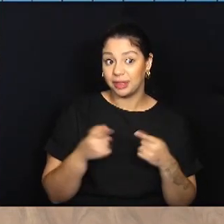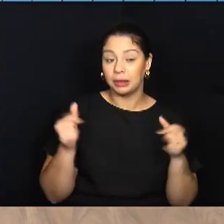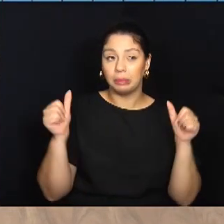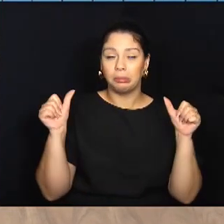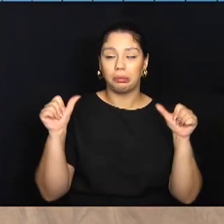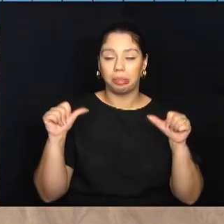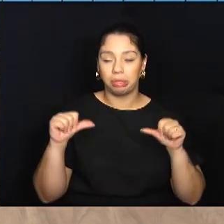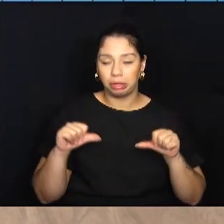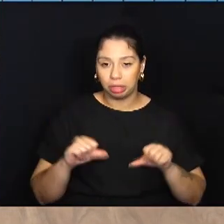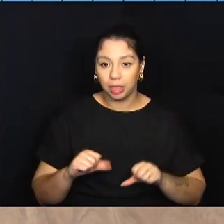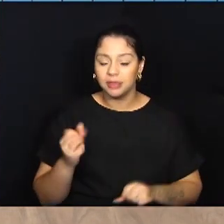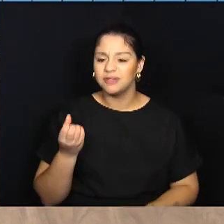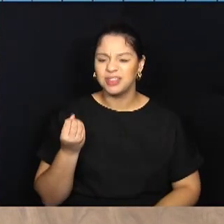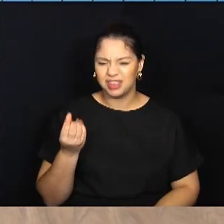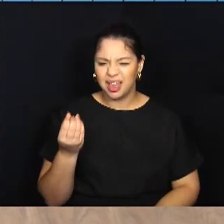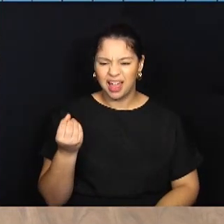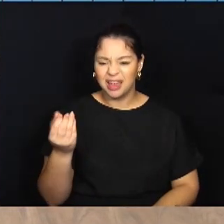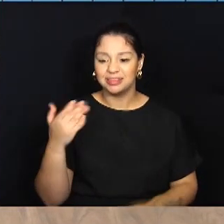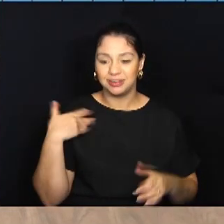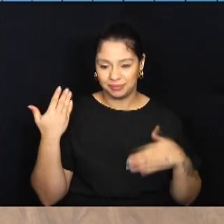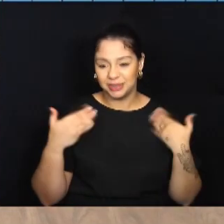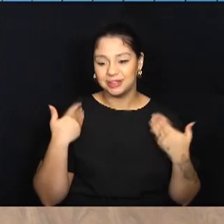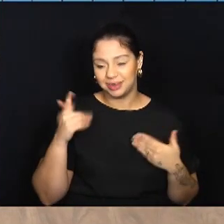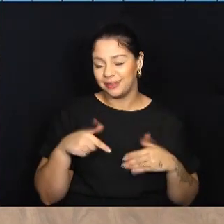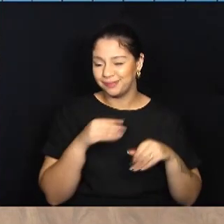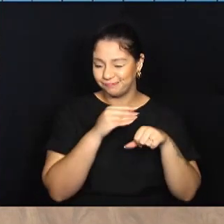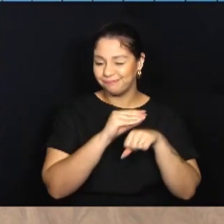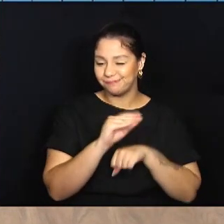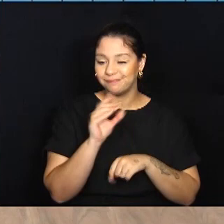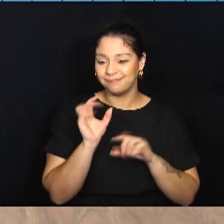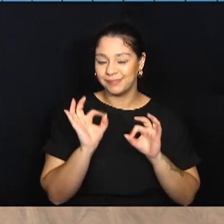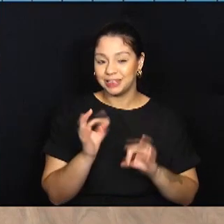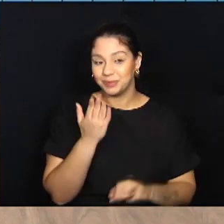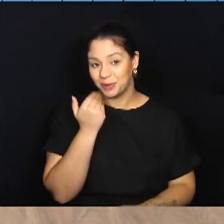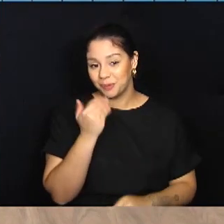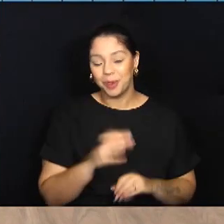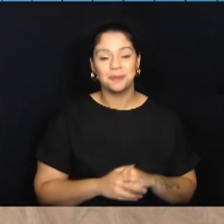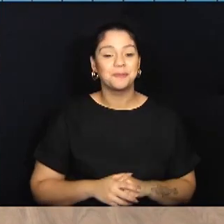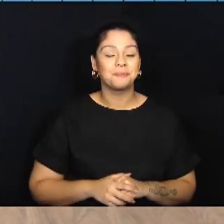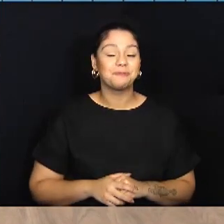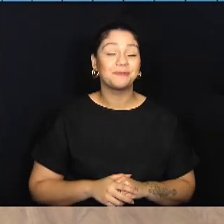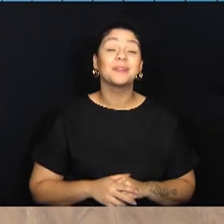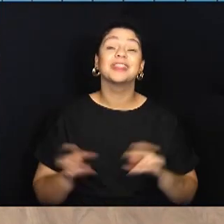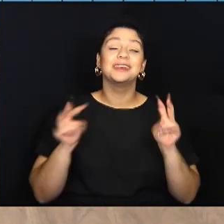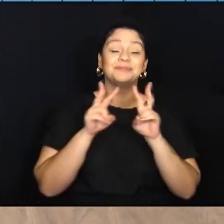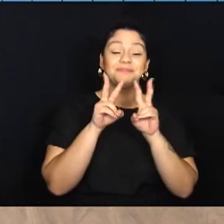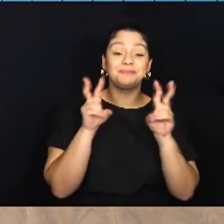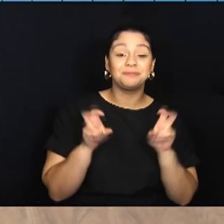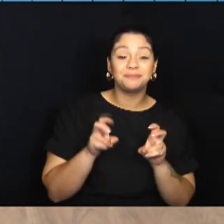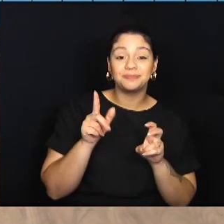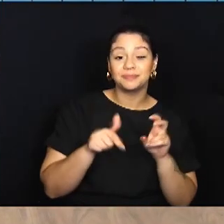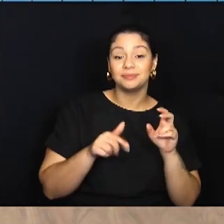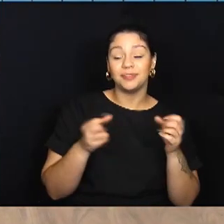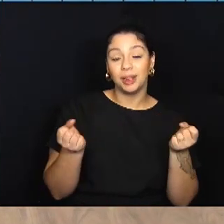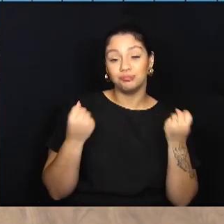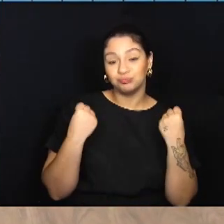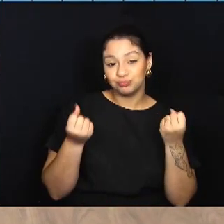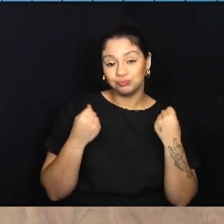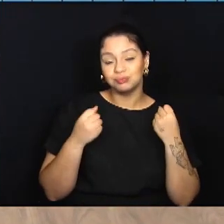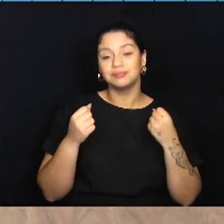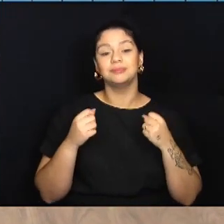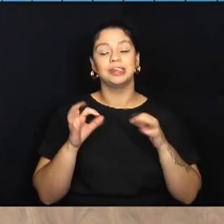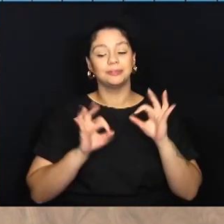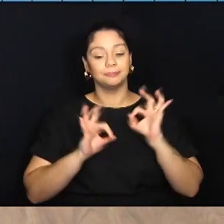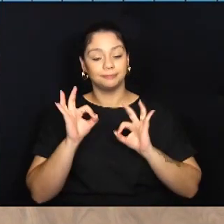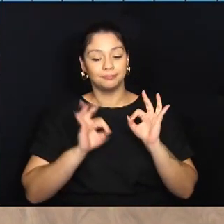em viagem, em passeio, né, é recomendável mesmo. Sobre esse assunto que vocês estão falando, de preparo físico, questão do